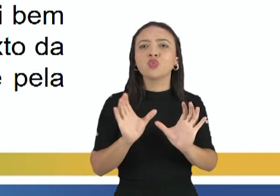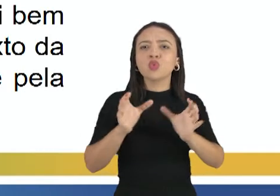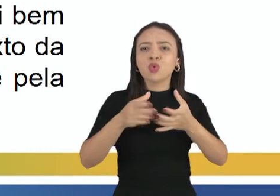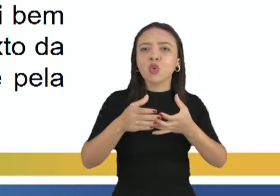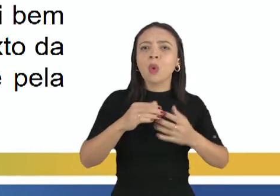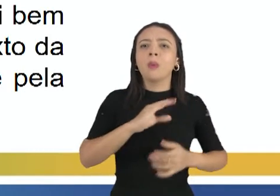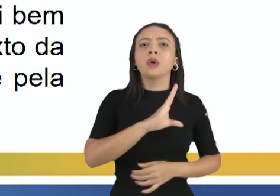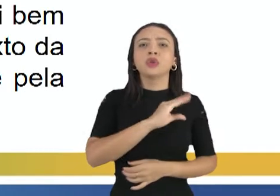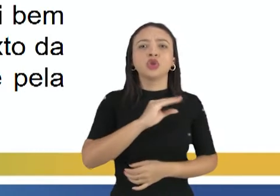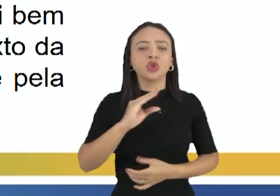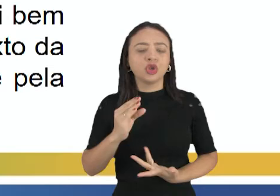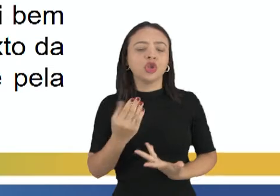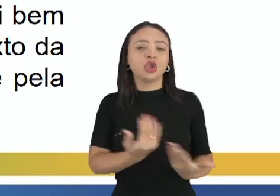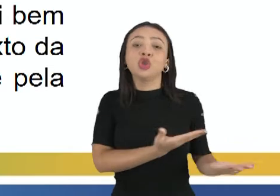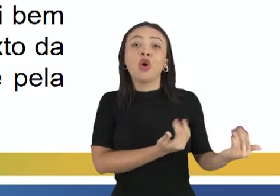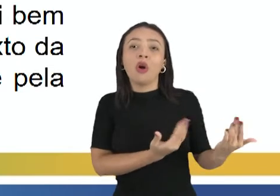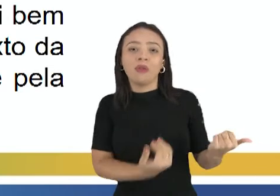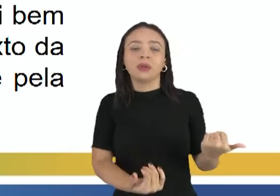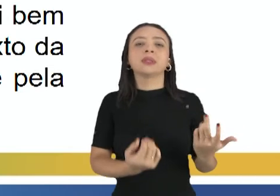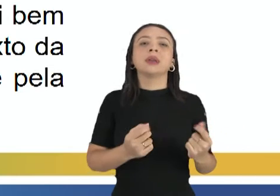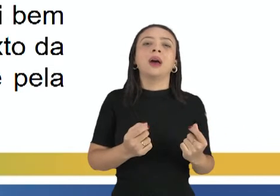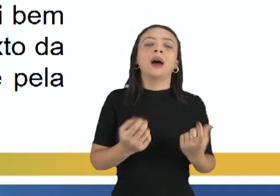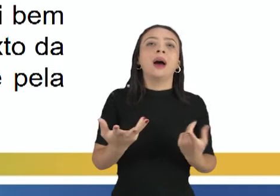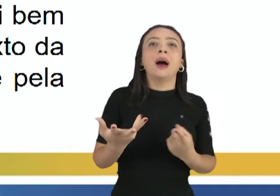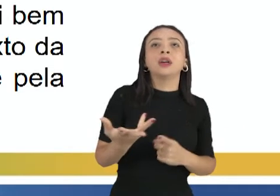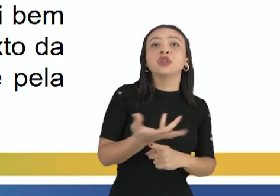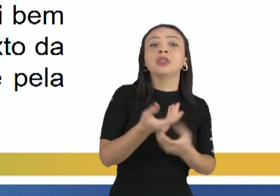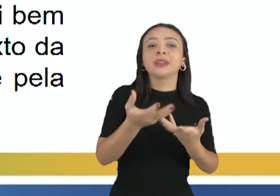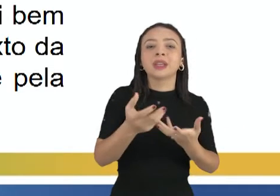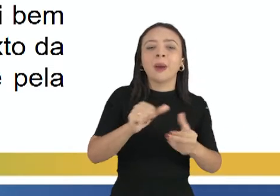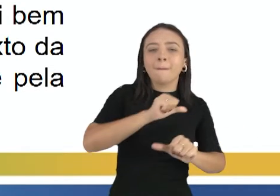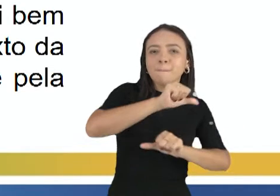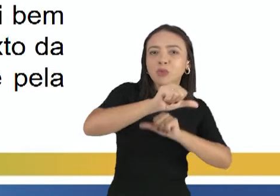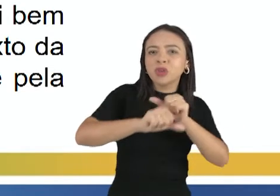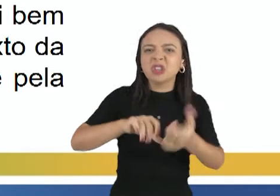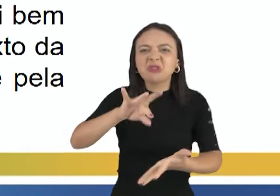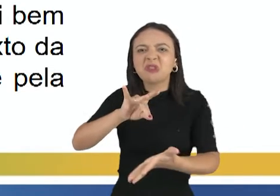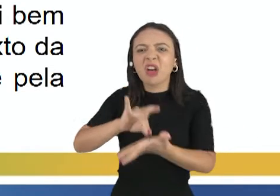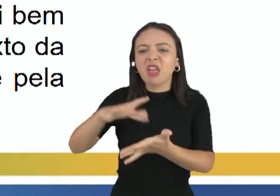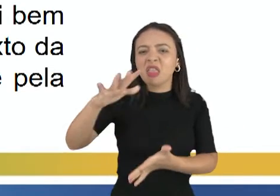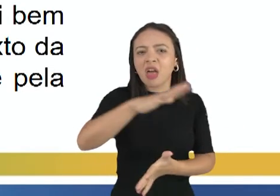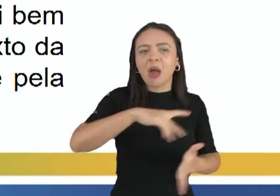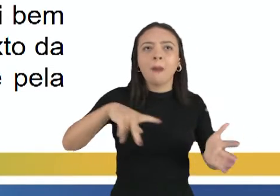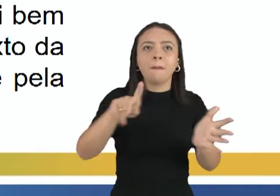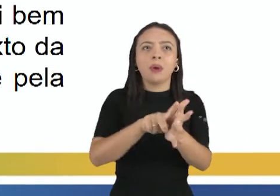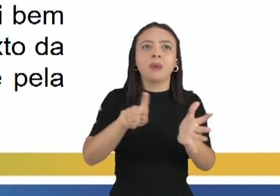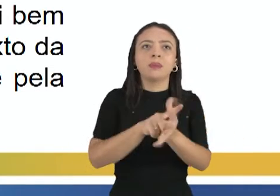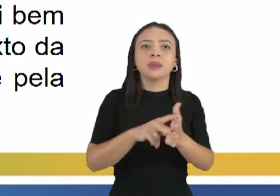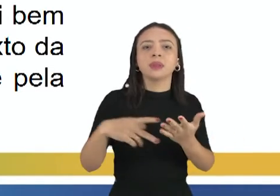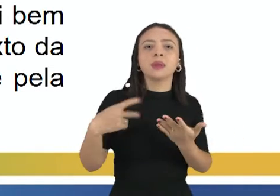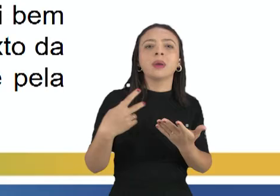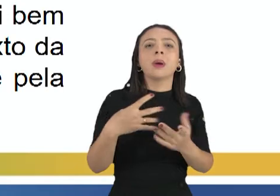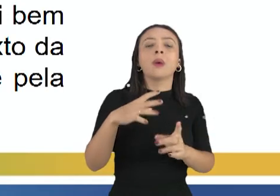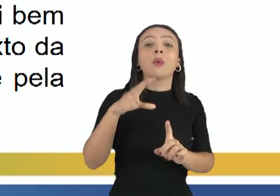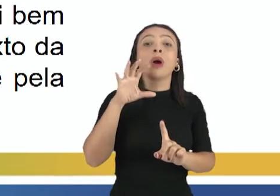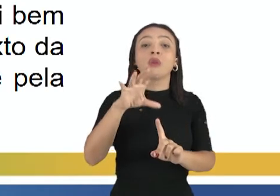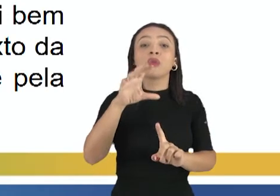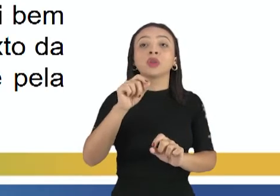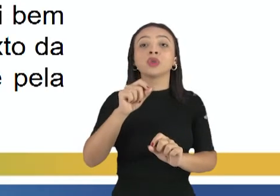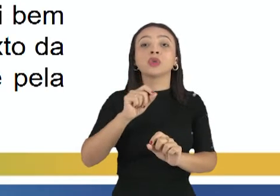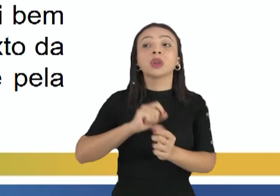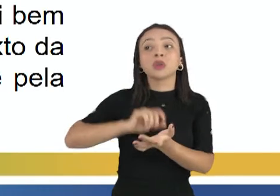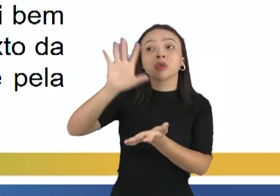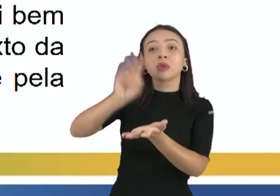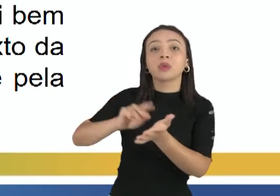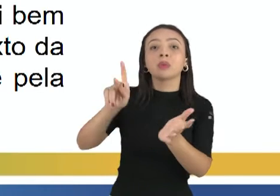jovens artistas que propunha a renovação radical no campo das artes influenciadas pelas vanguardas